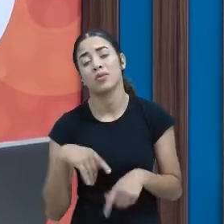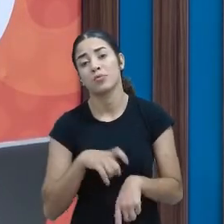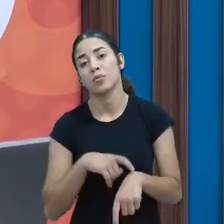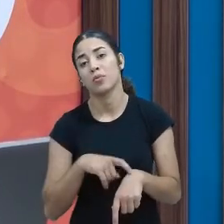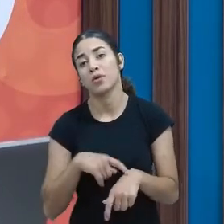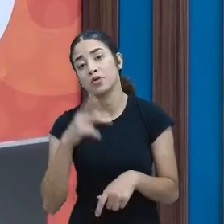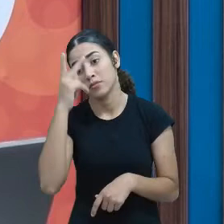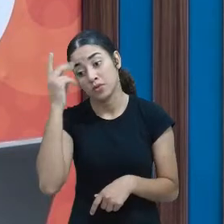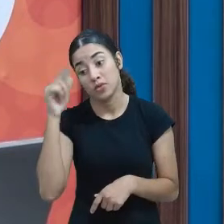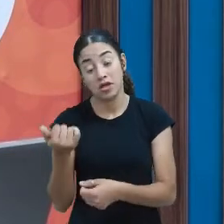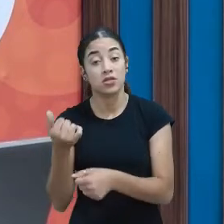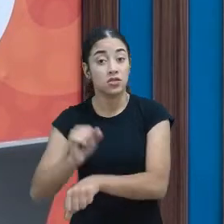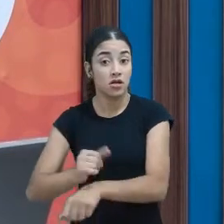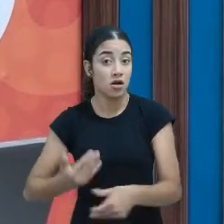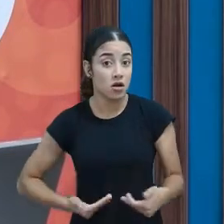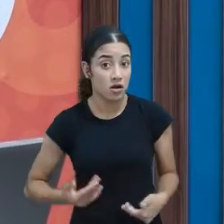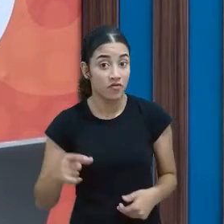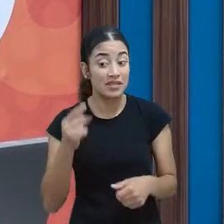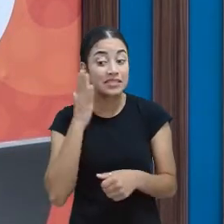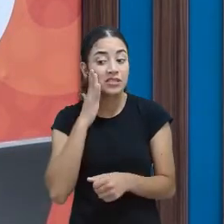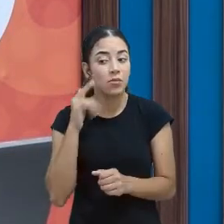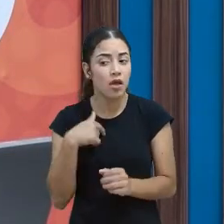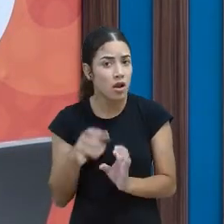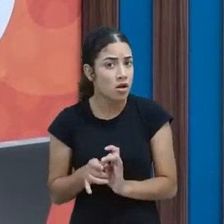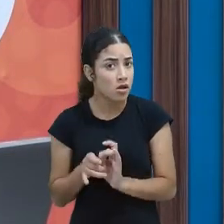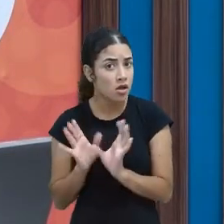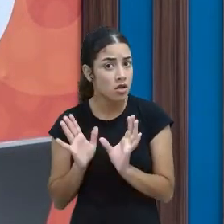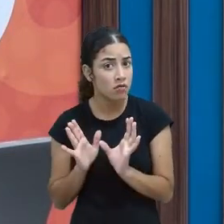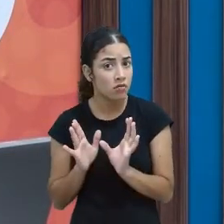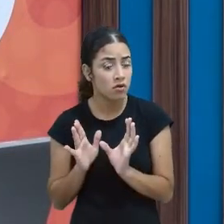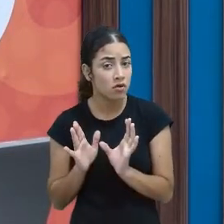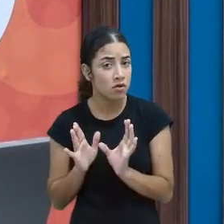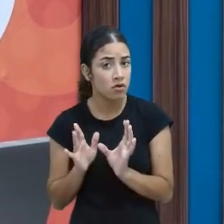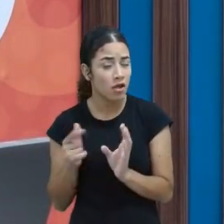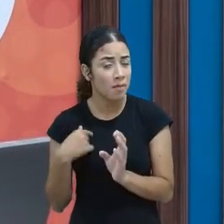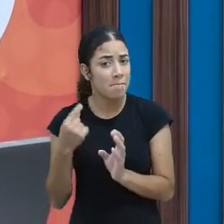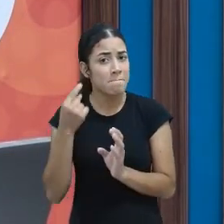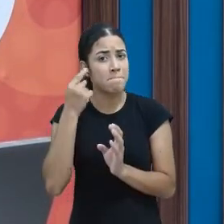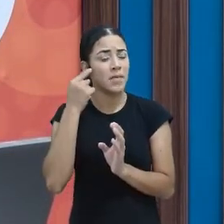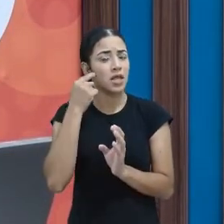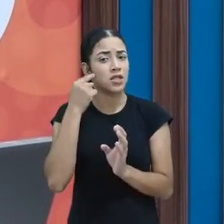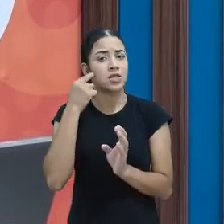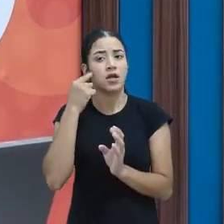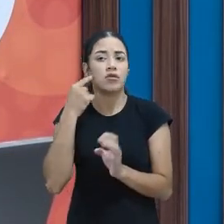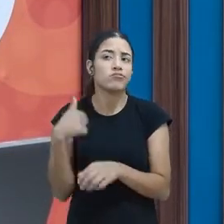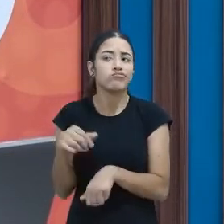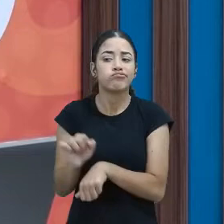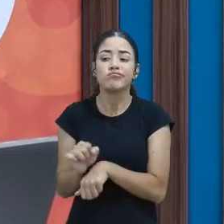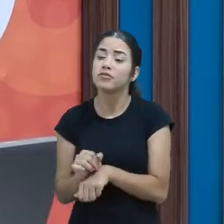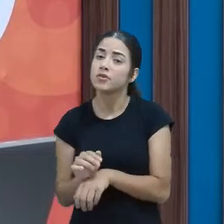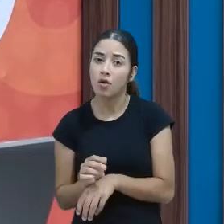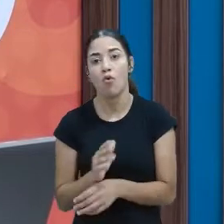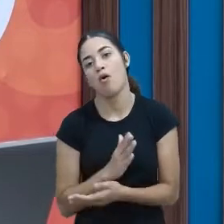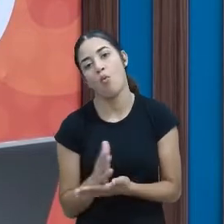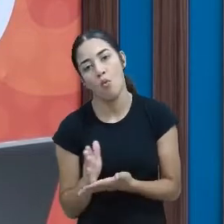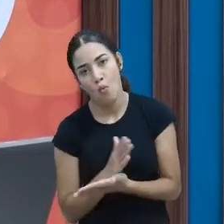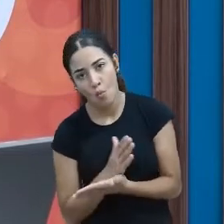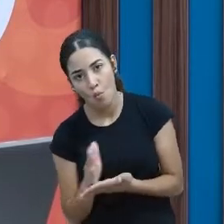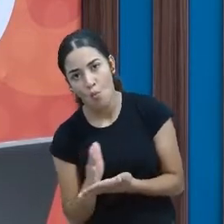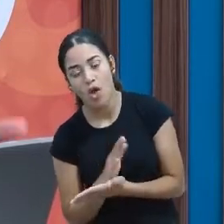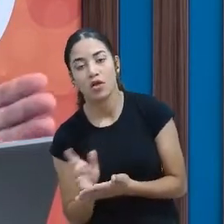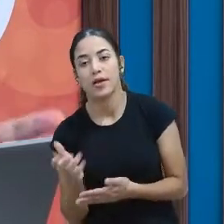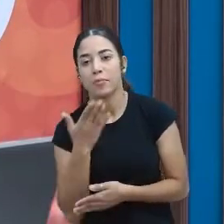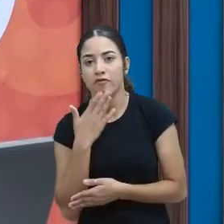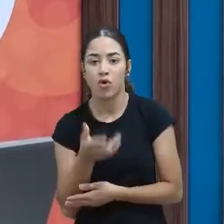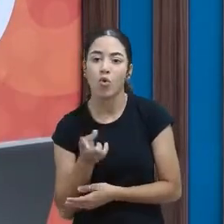escravizados souberam que eles eram livres, eles não quiseram nem pensar duas vezes. Lógico, alguns casos vão